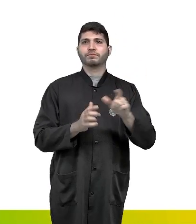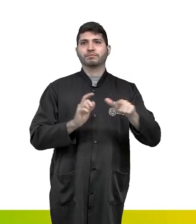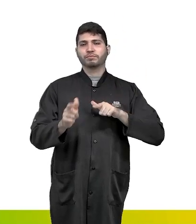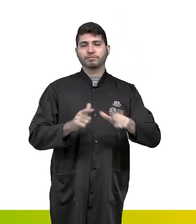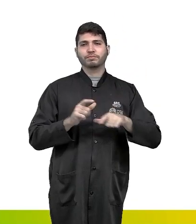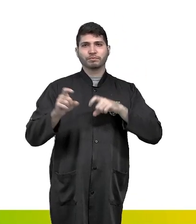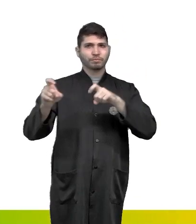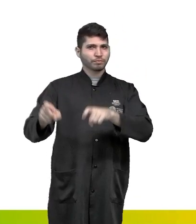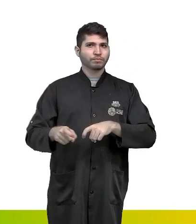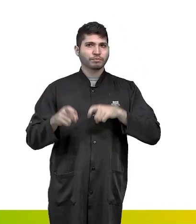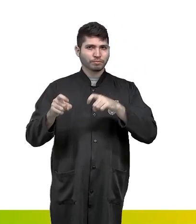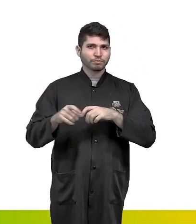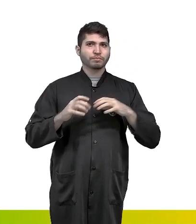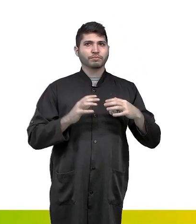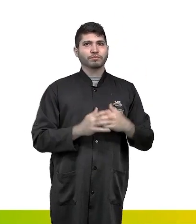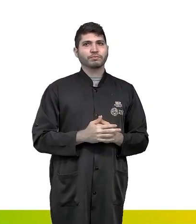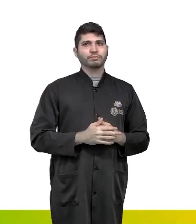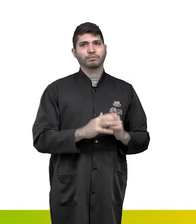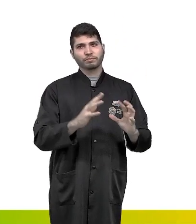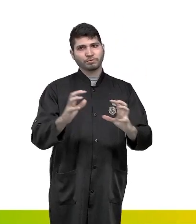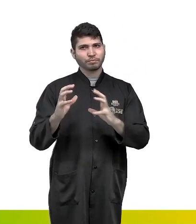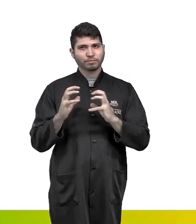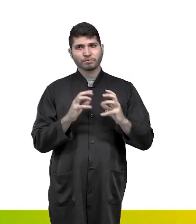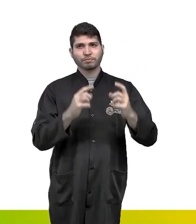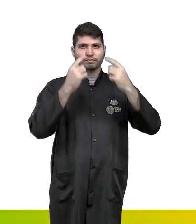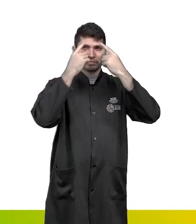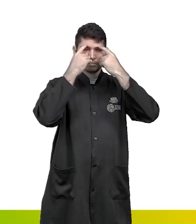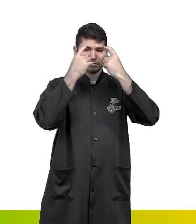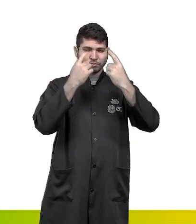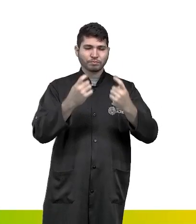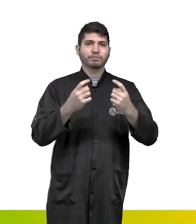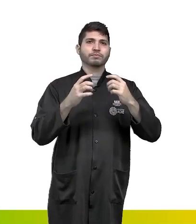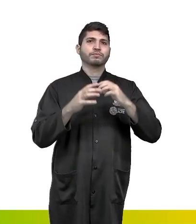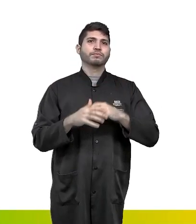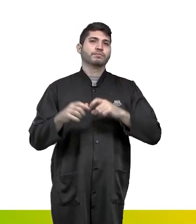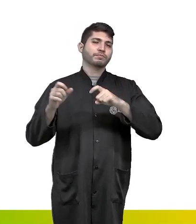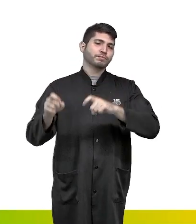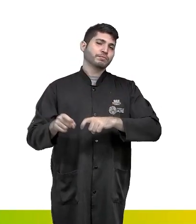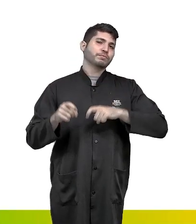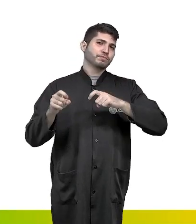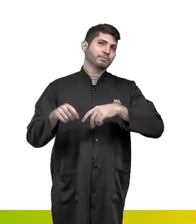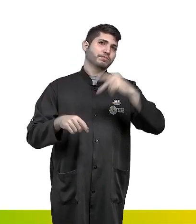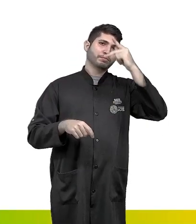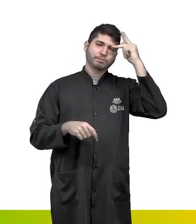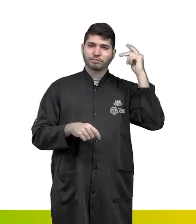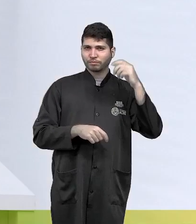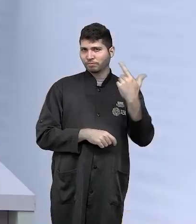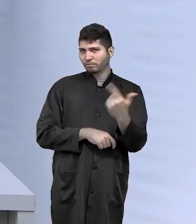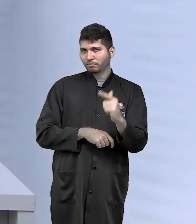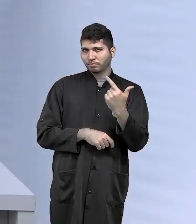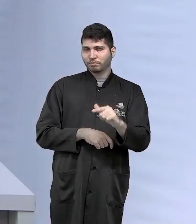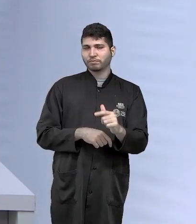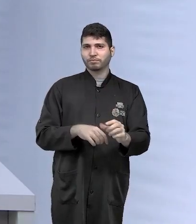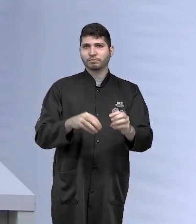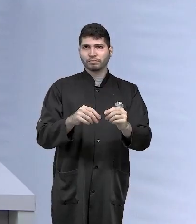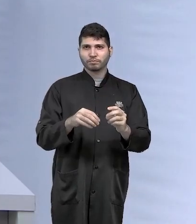gera conflitos violentos no campo de gente que não tem terra e quer ter